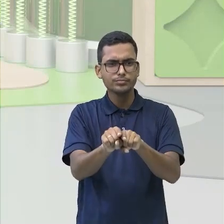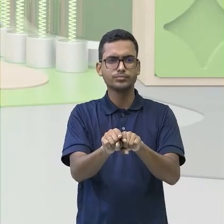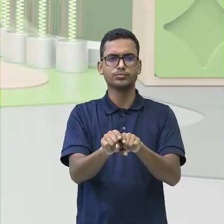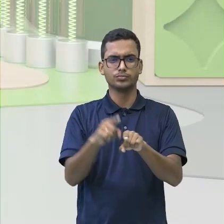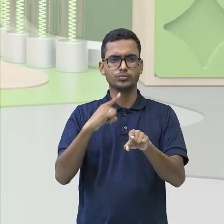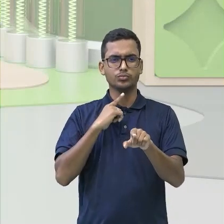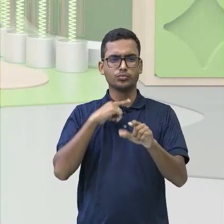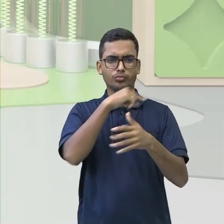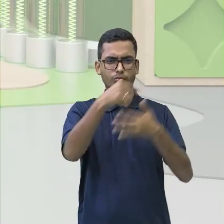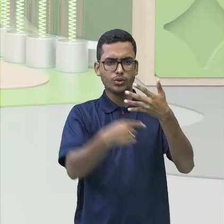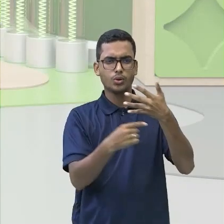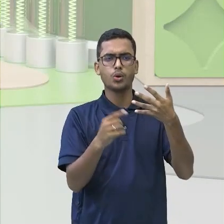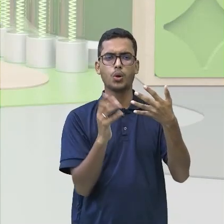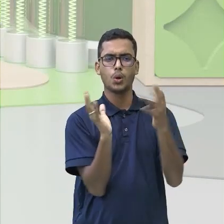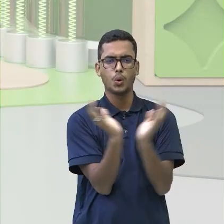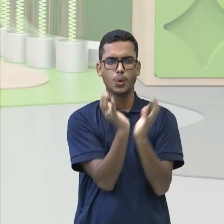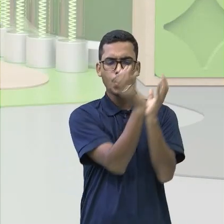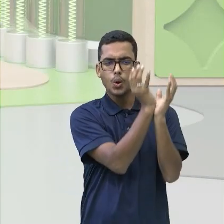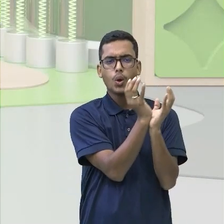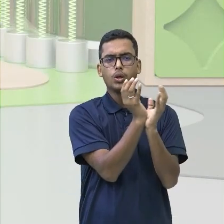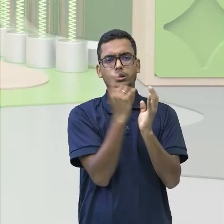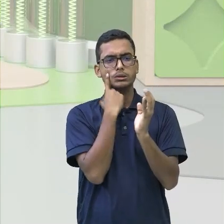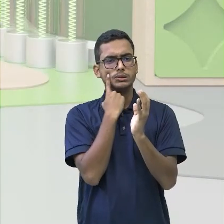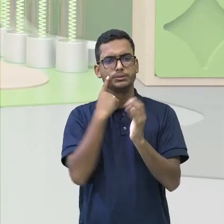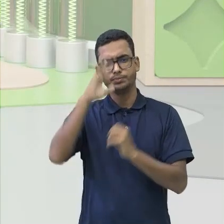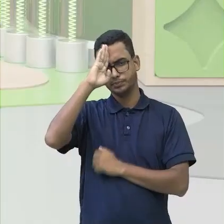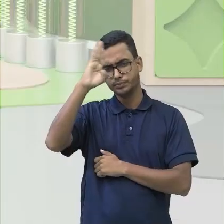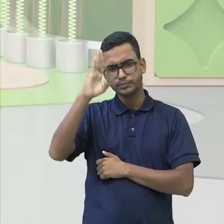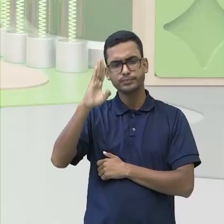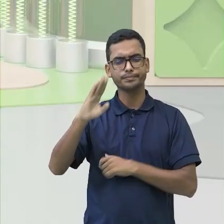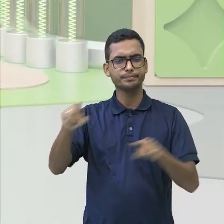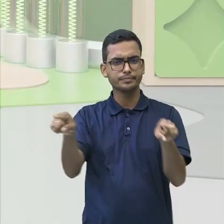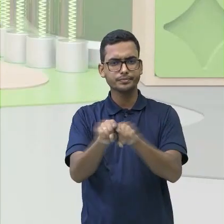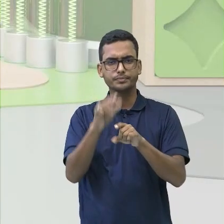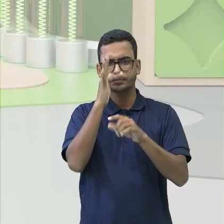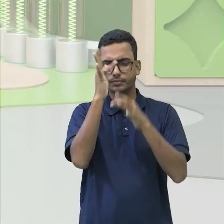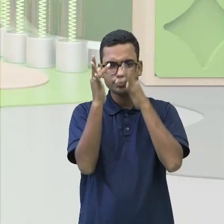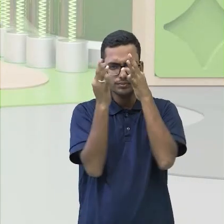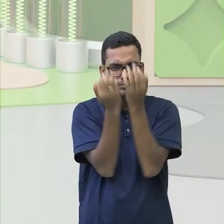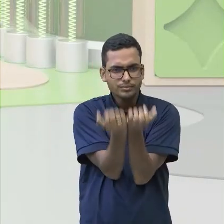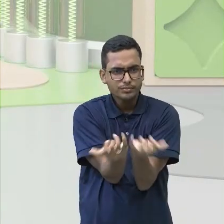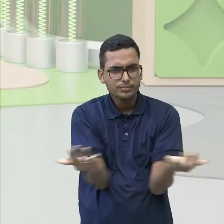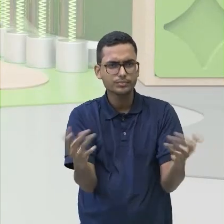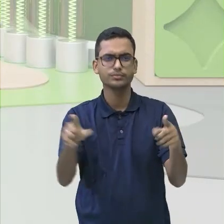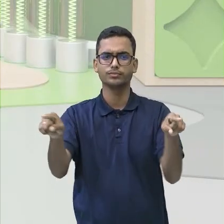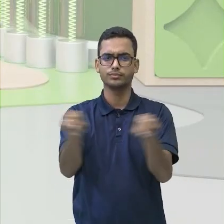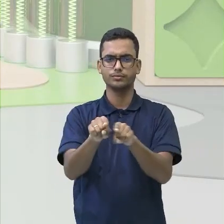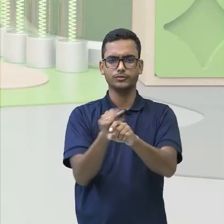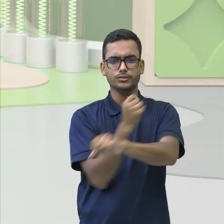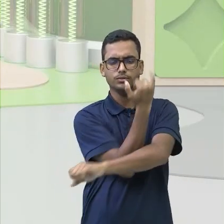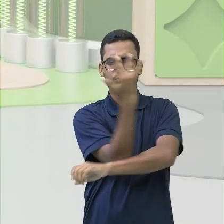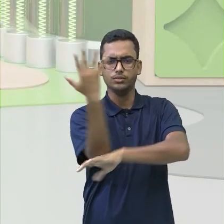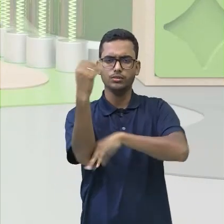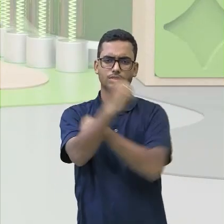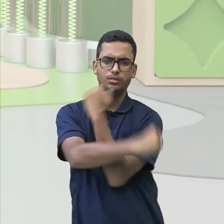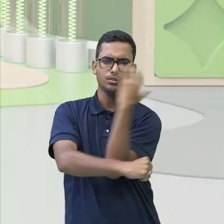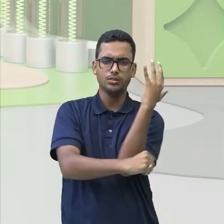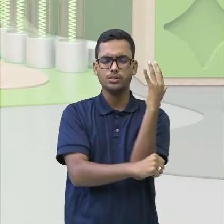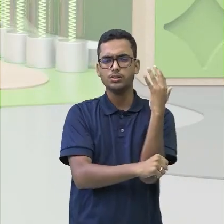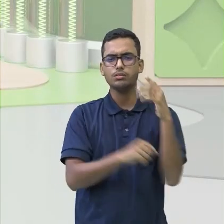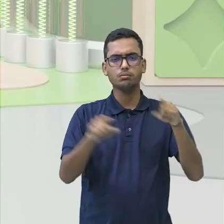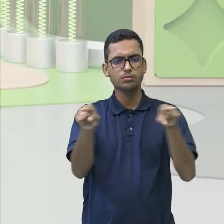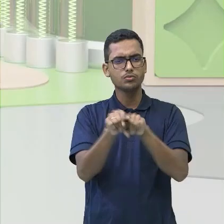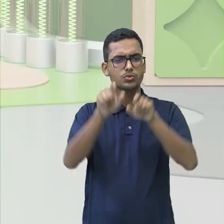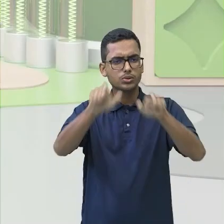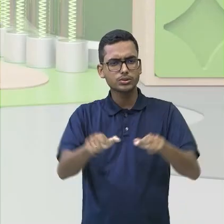subclasses, né, são predominantes, assim como as flores tropicais, florestas, né? Savanas, desertos